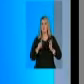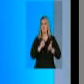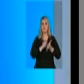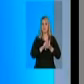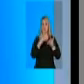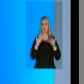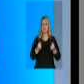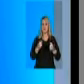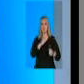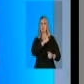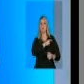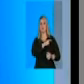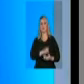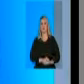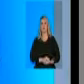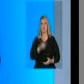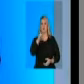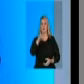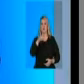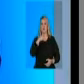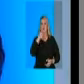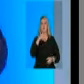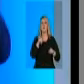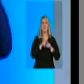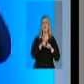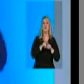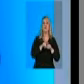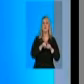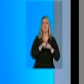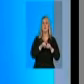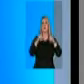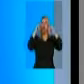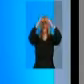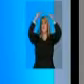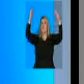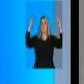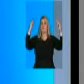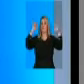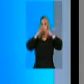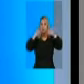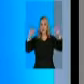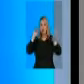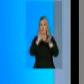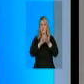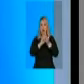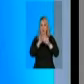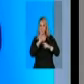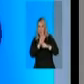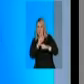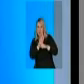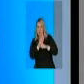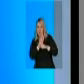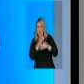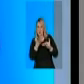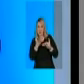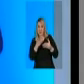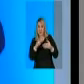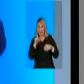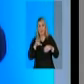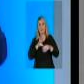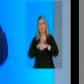essa responsabilidade. Você fez referência também à rede aérea de fios, essa falta de cuidado com a cidade. Essa é uma questão de